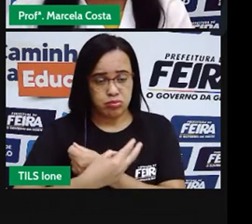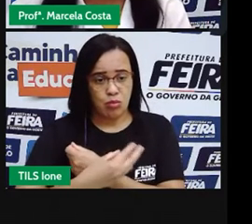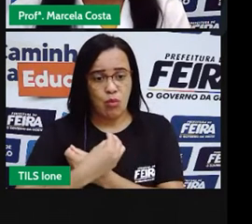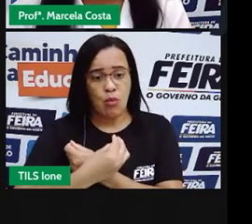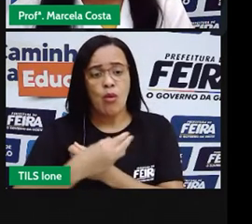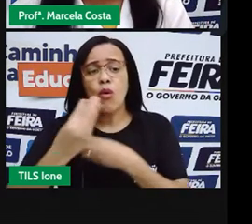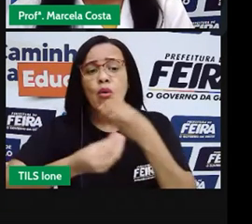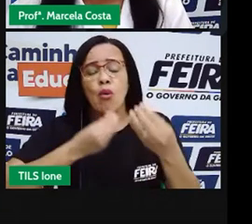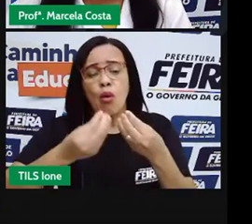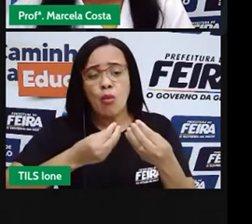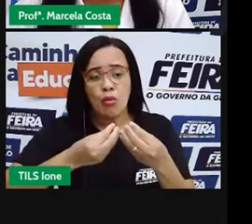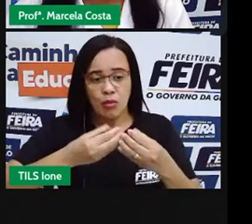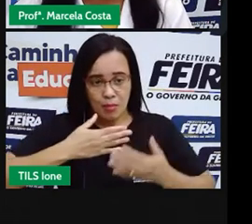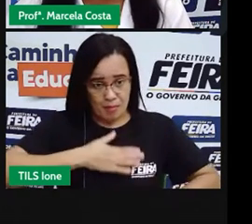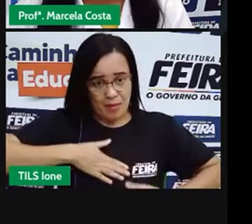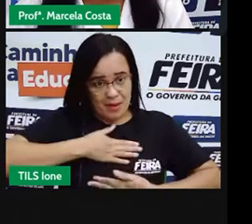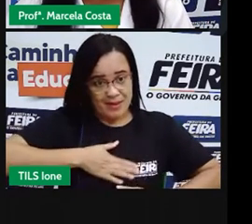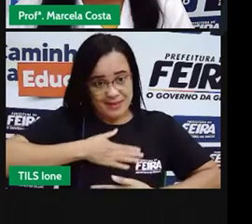e